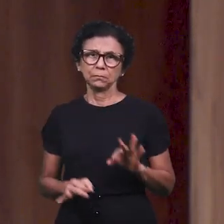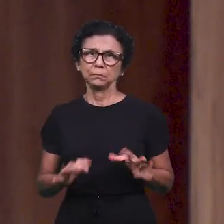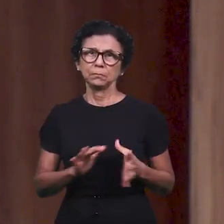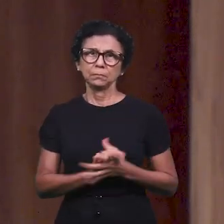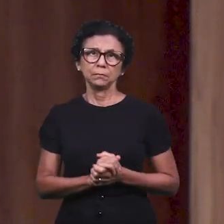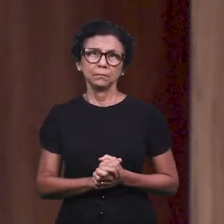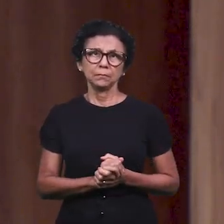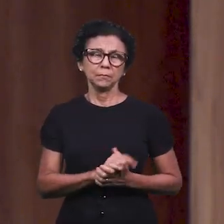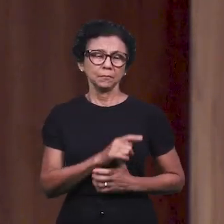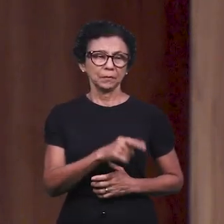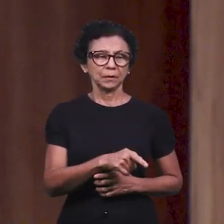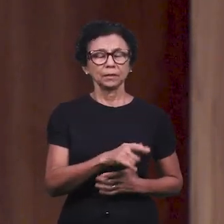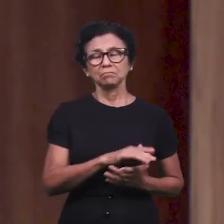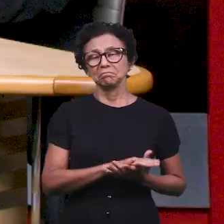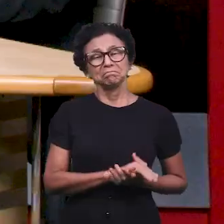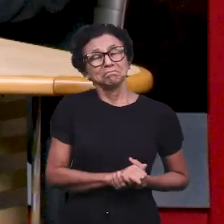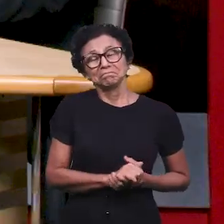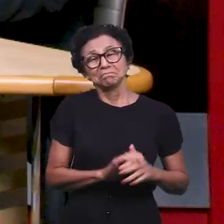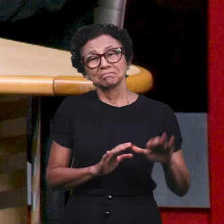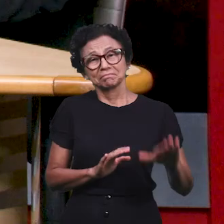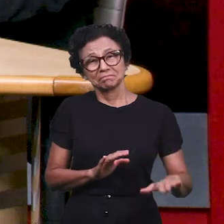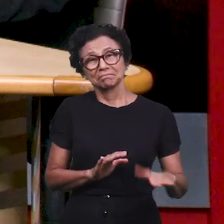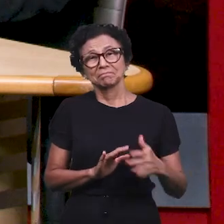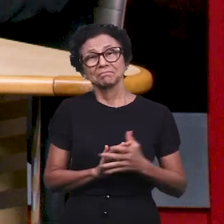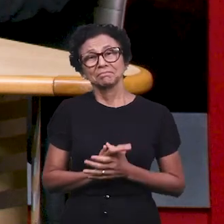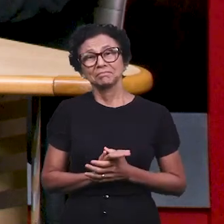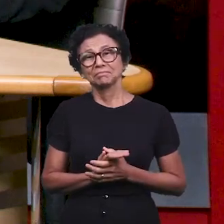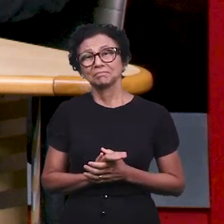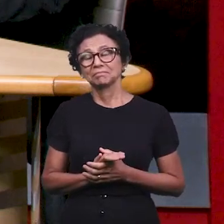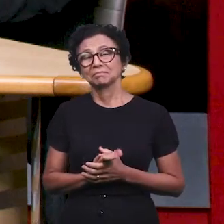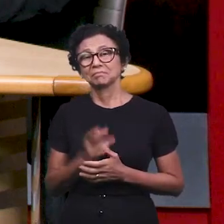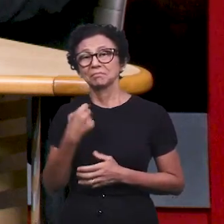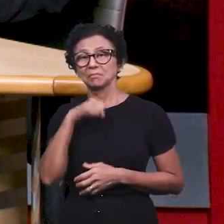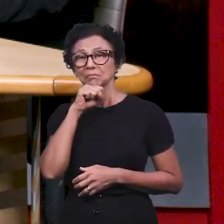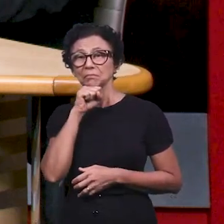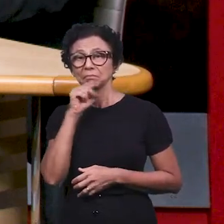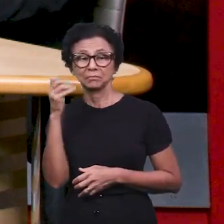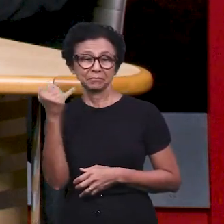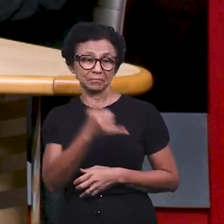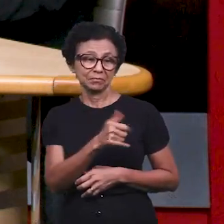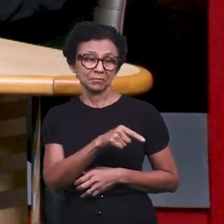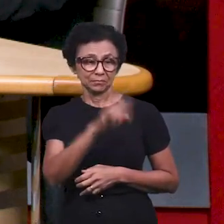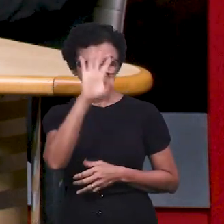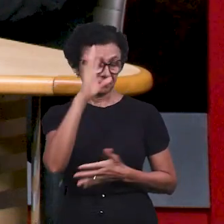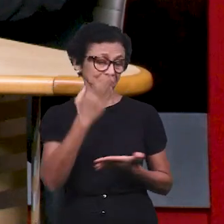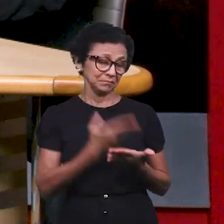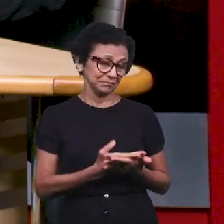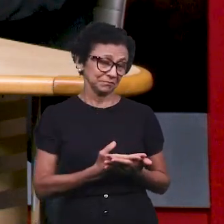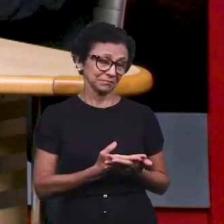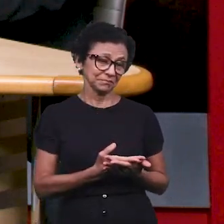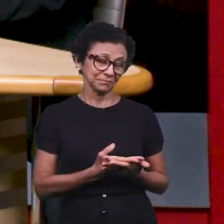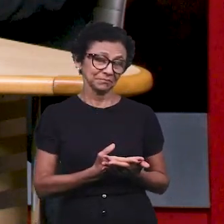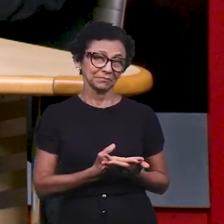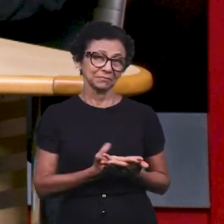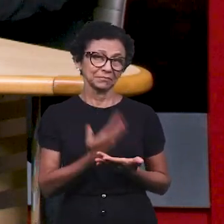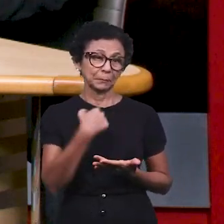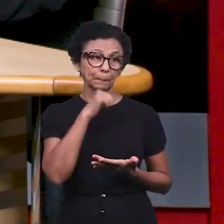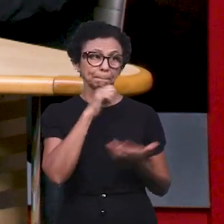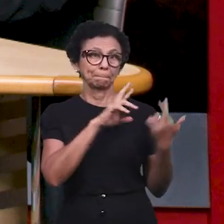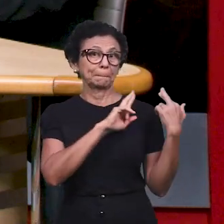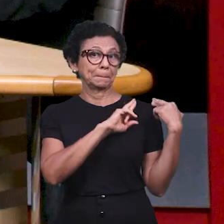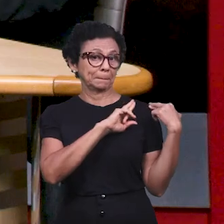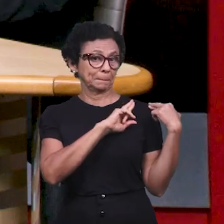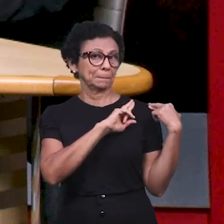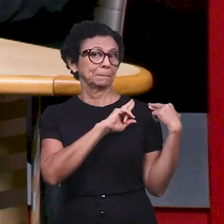crédula. Tudo que o pai fala, a criança acredita. Né? É uma coisa assim, o pai tem uma responsabilidade